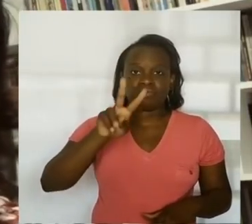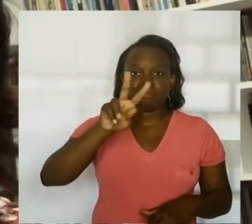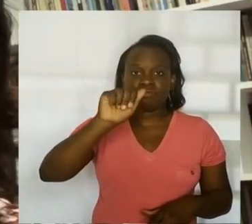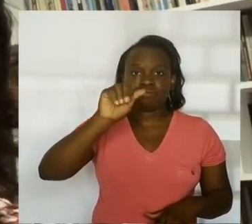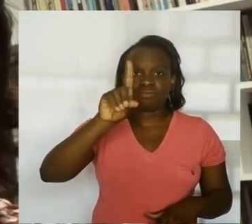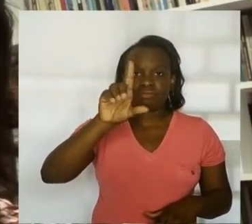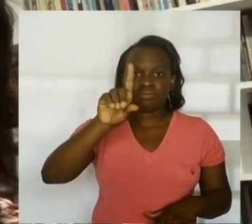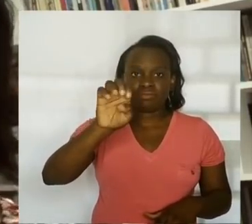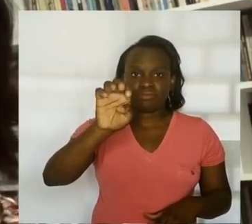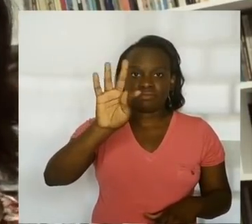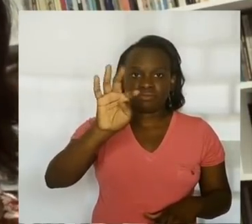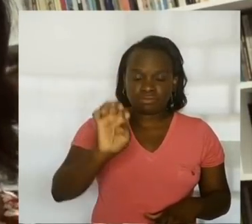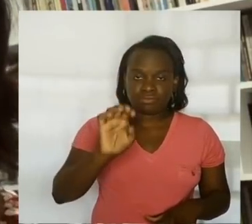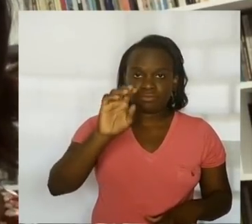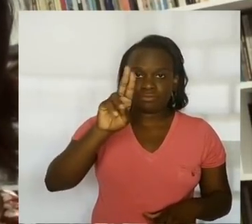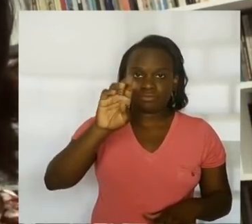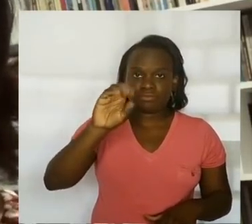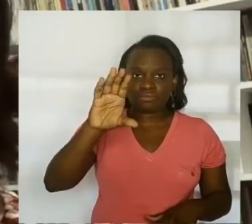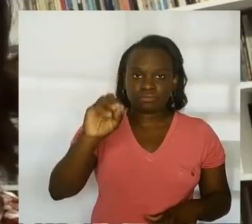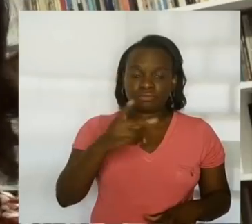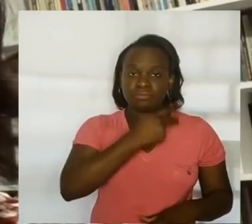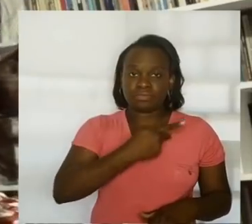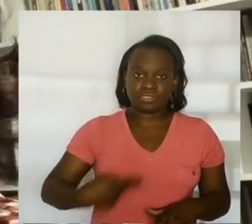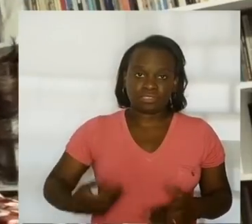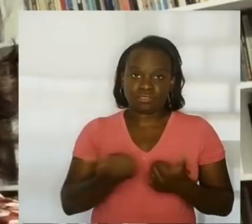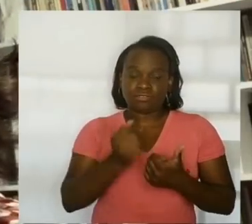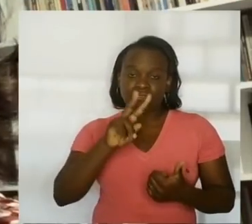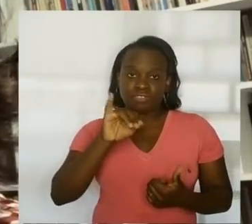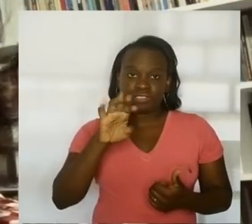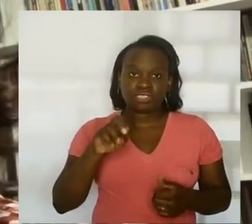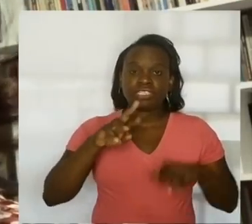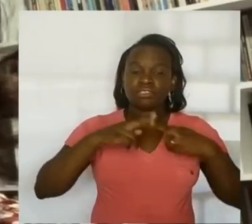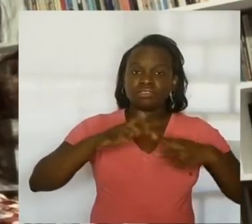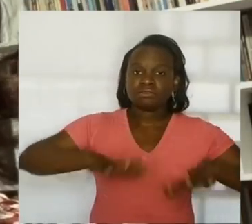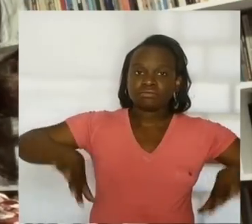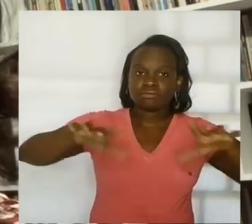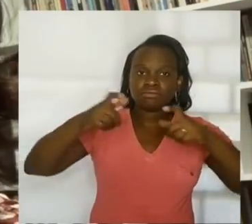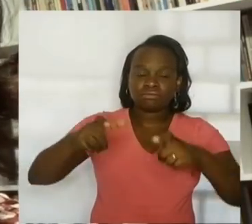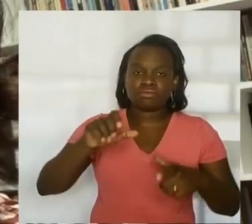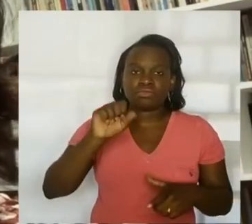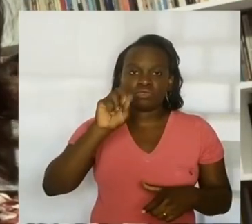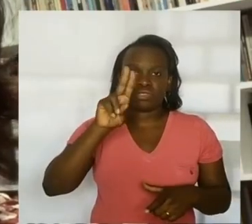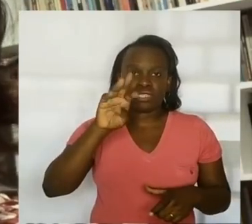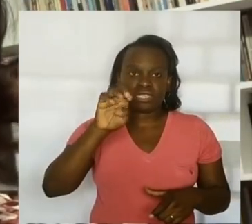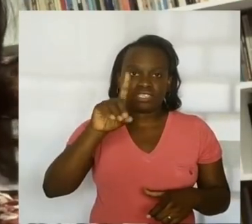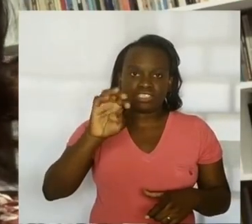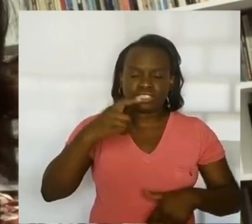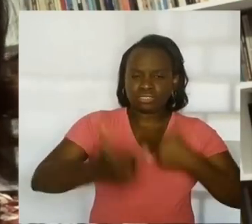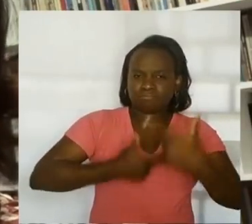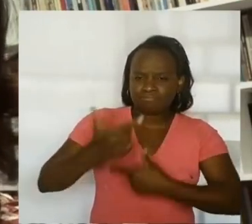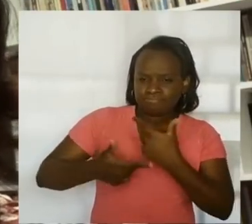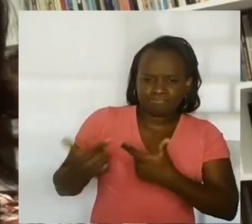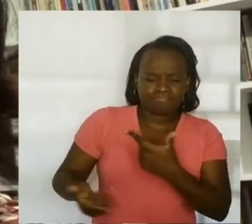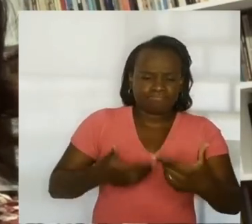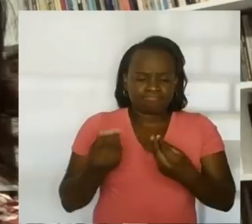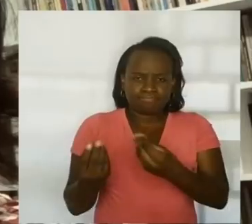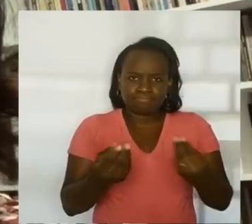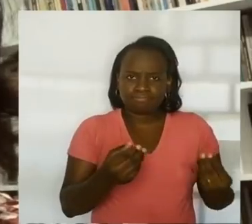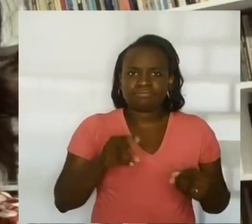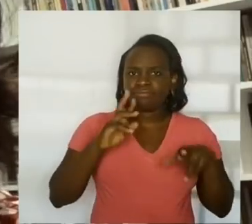professora Valdete Coco, vice-presidente da região Sudeste, que também trabalhou firmemente para que esse momento fosse